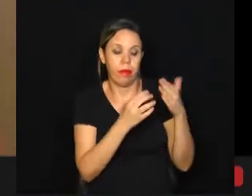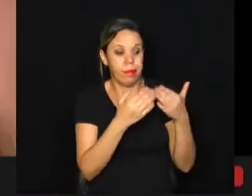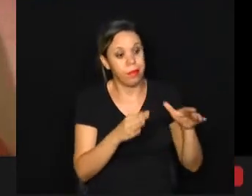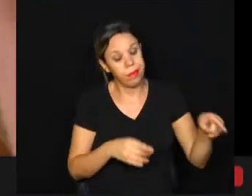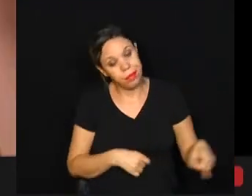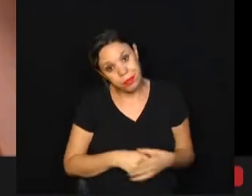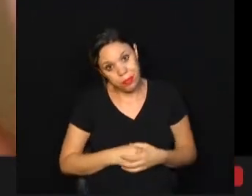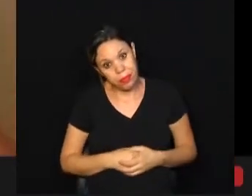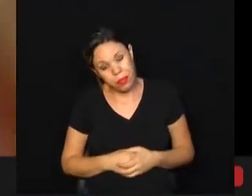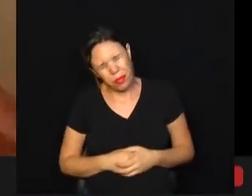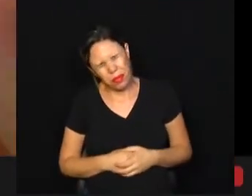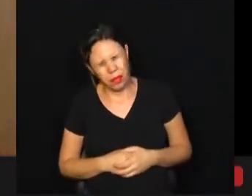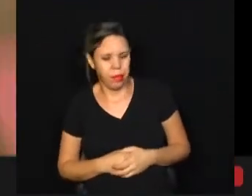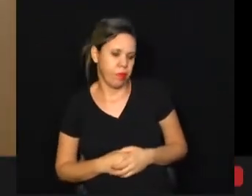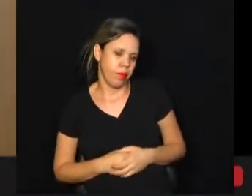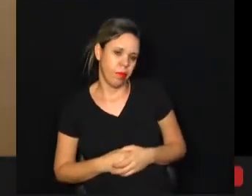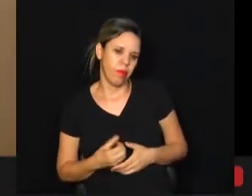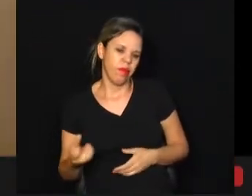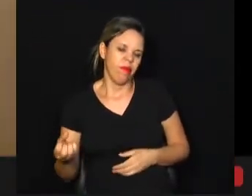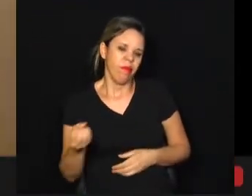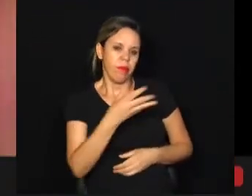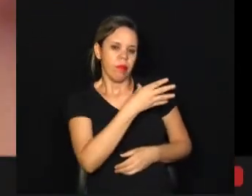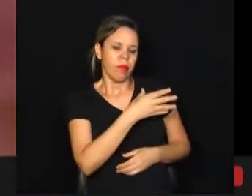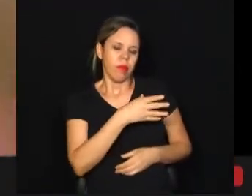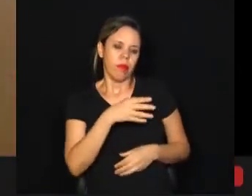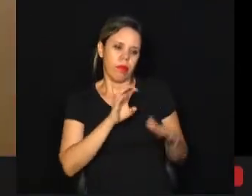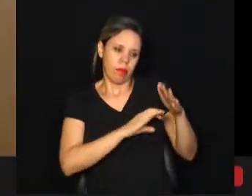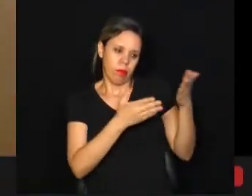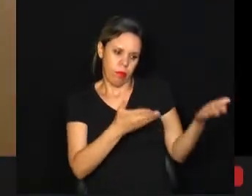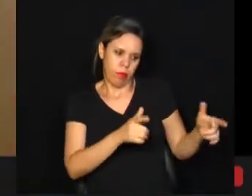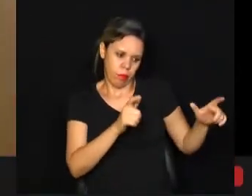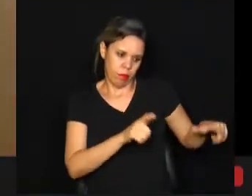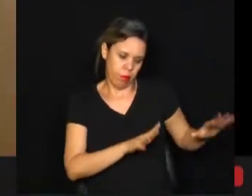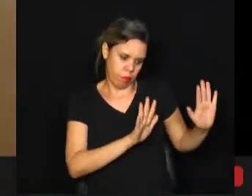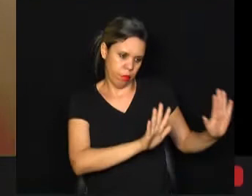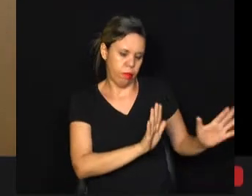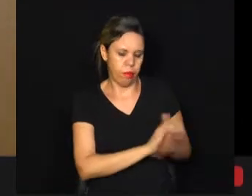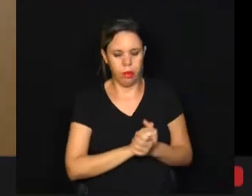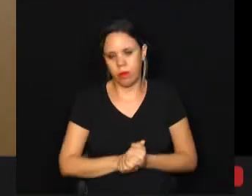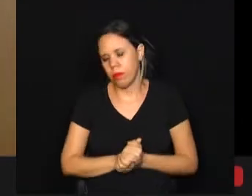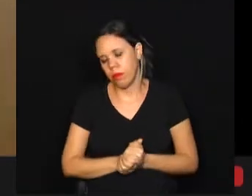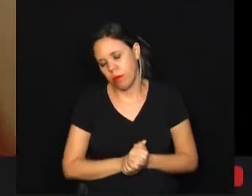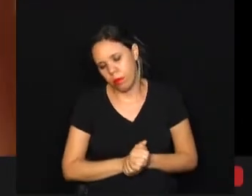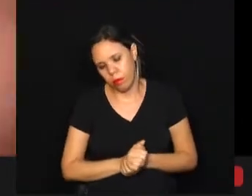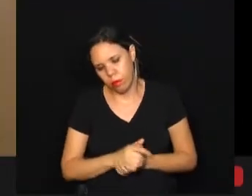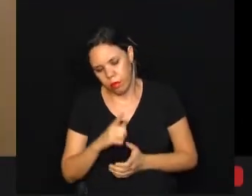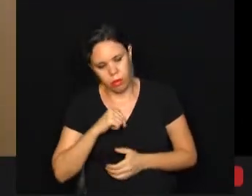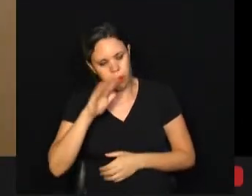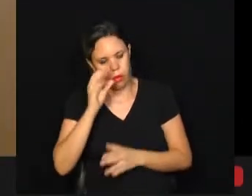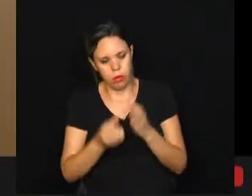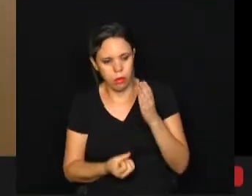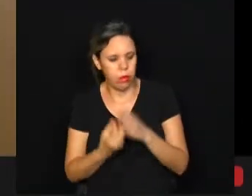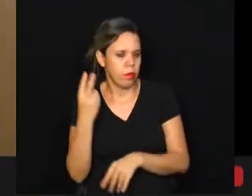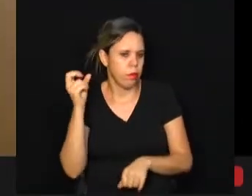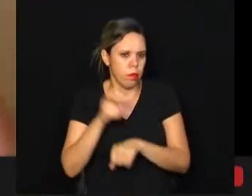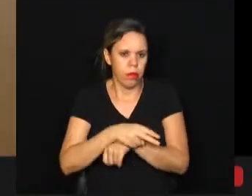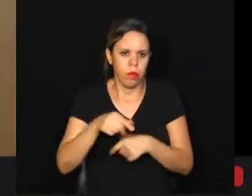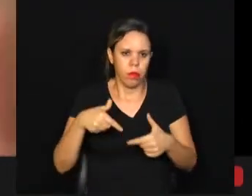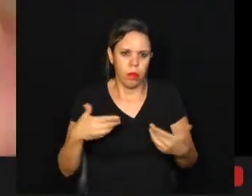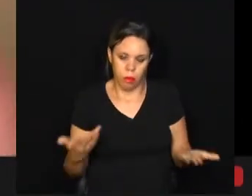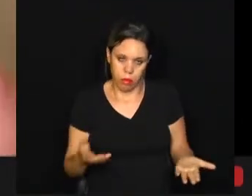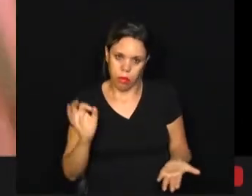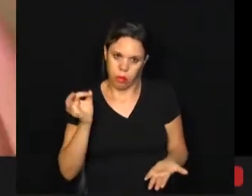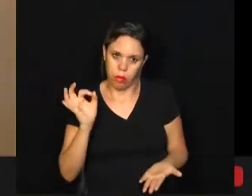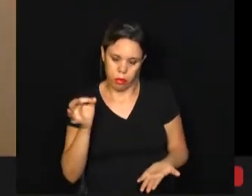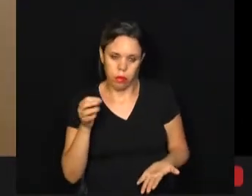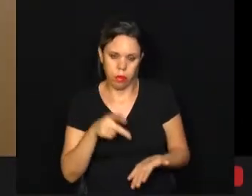abra a sua nova filial aqui nesse lugar, porque assim vai gerar emprego. Exatamente,